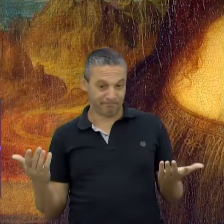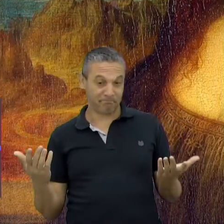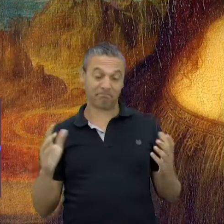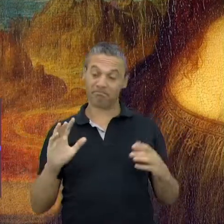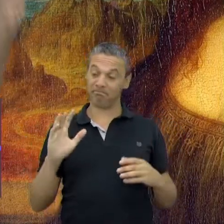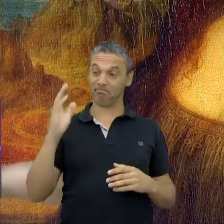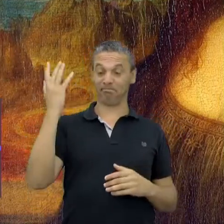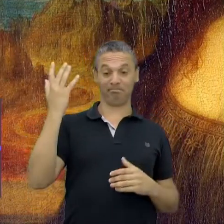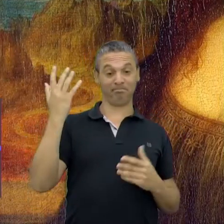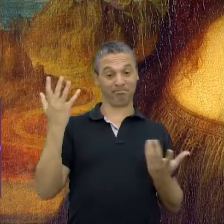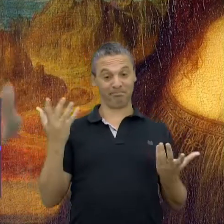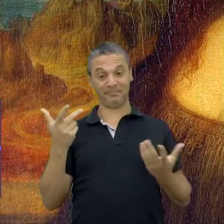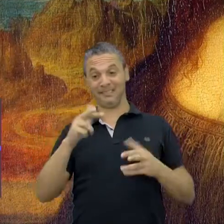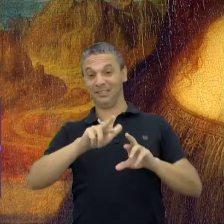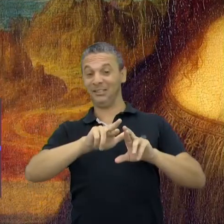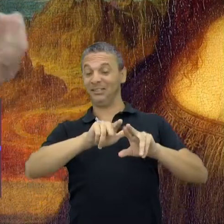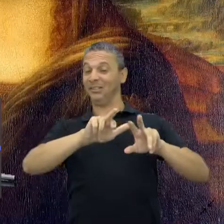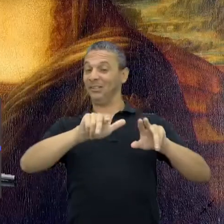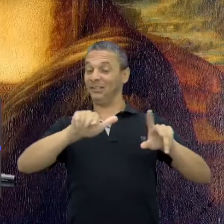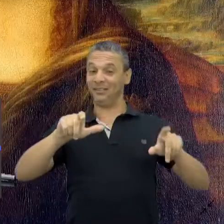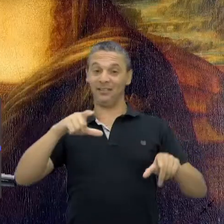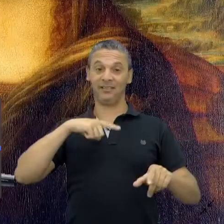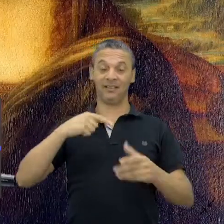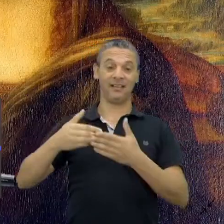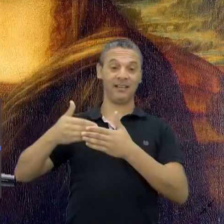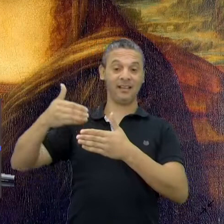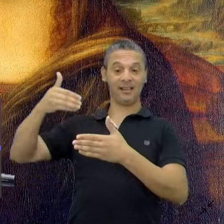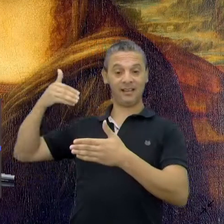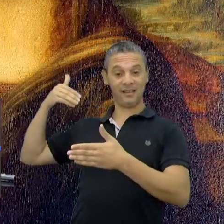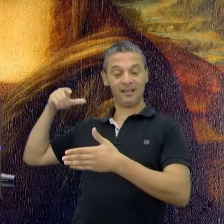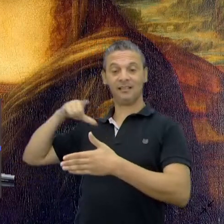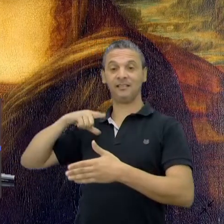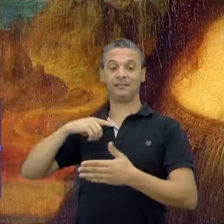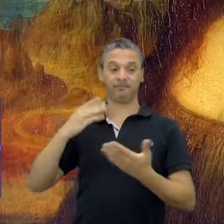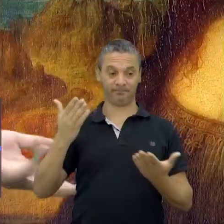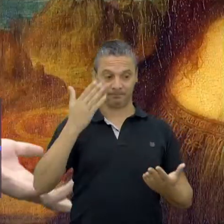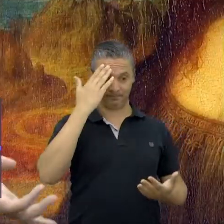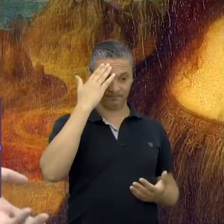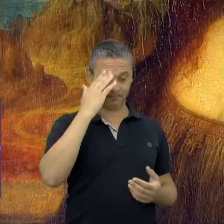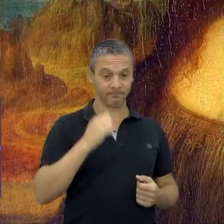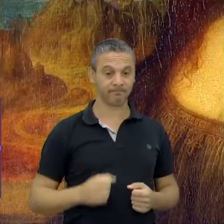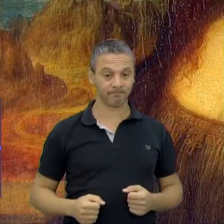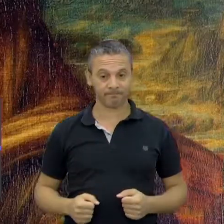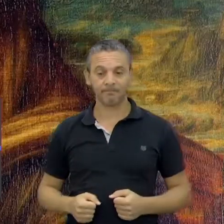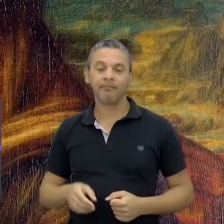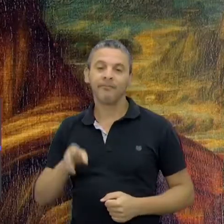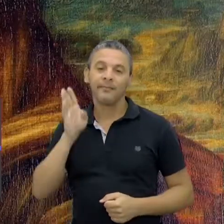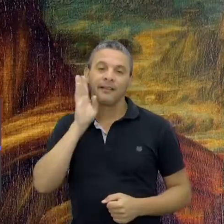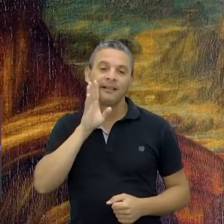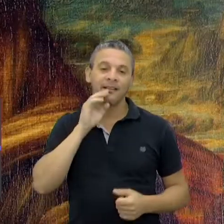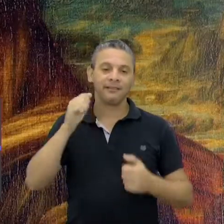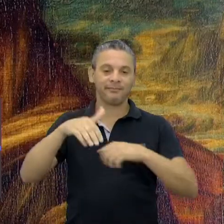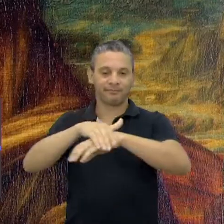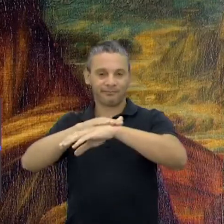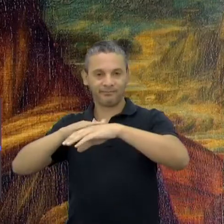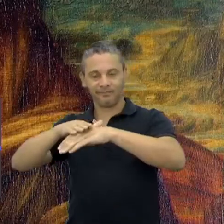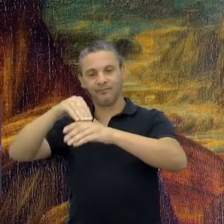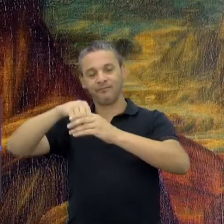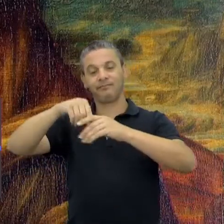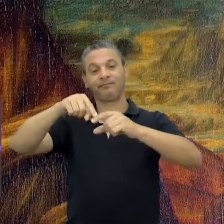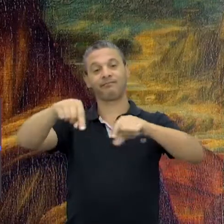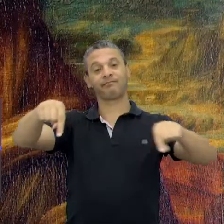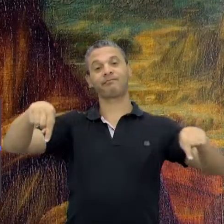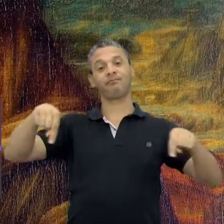pode ser que a gente tenha aí os momentos anteriores a esse posicionamento, né, Prof. Fernanda? E é legal a gente discutir isso em sala de aula, já